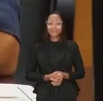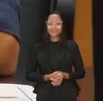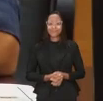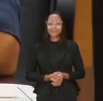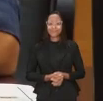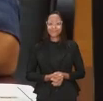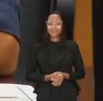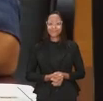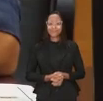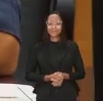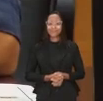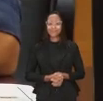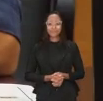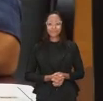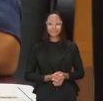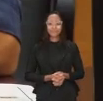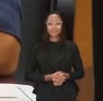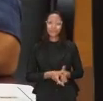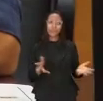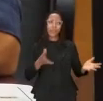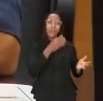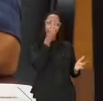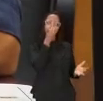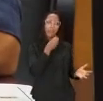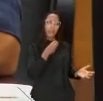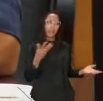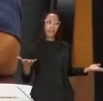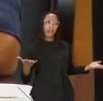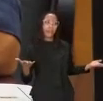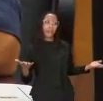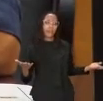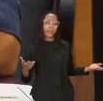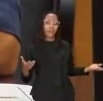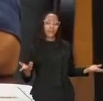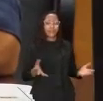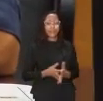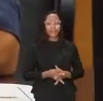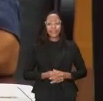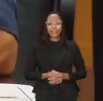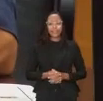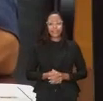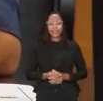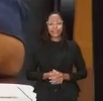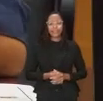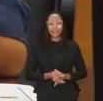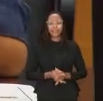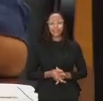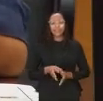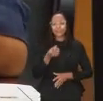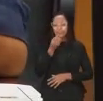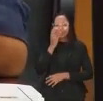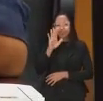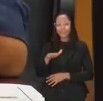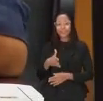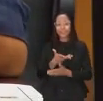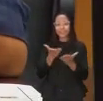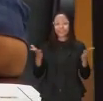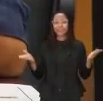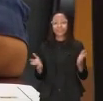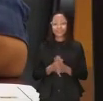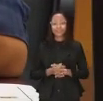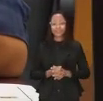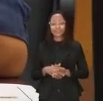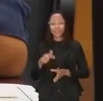Aô, pastor, o senhor tá ignorante, pastor. Não, vamos negociar esse Gente, trem. uma boa tarde, na paz do Senhor para todos vocês. Eu estou falando aqui